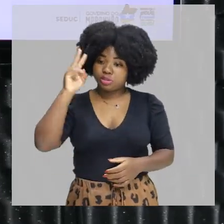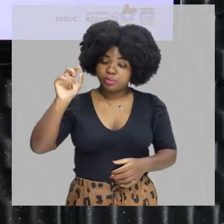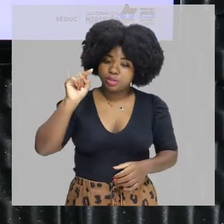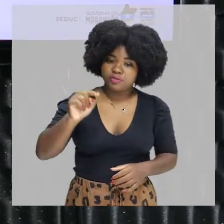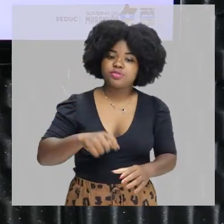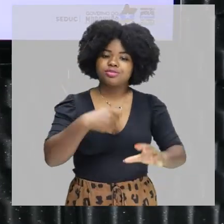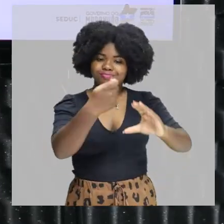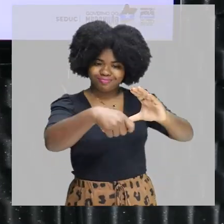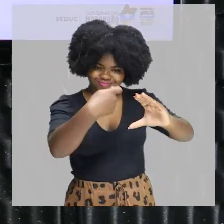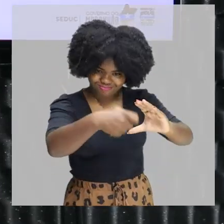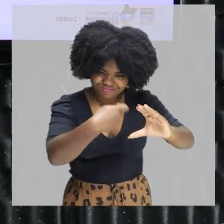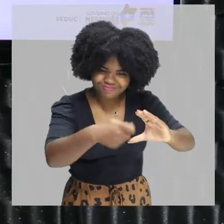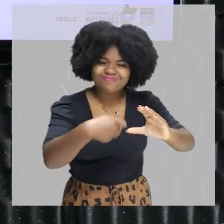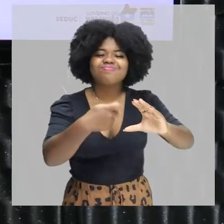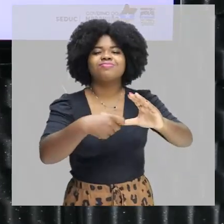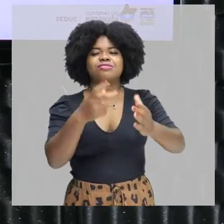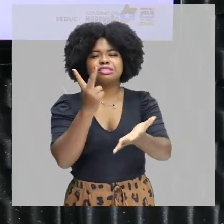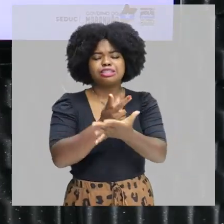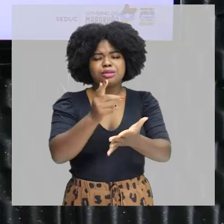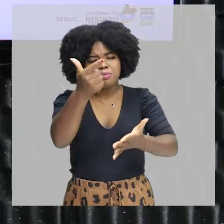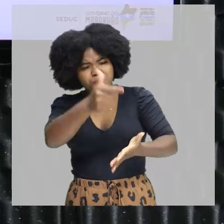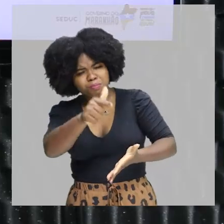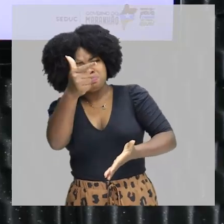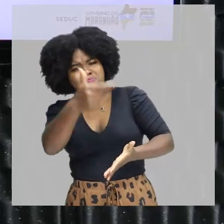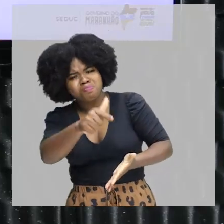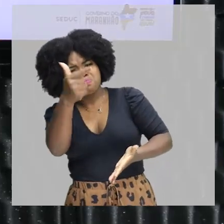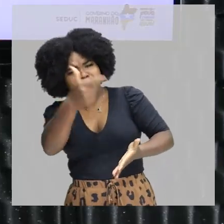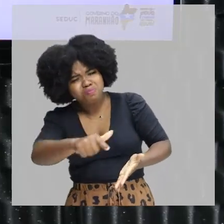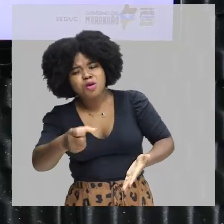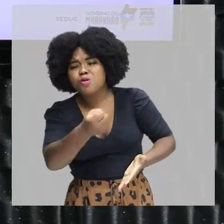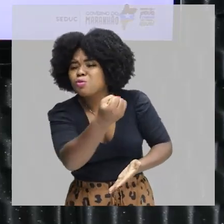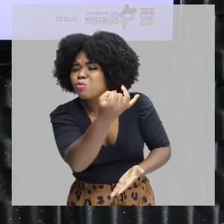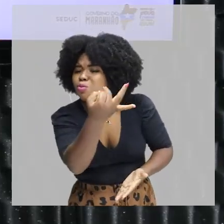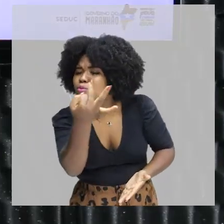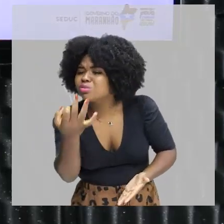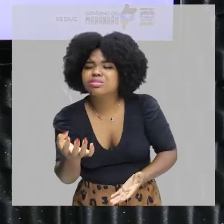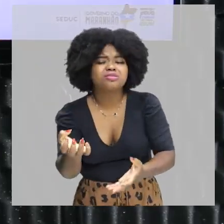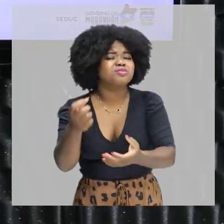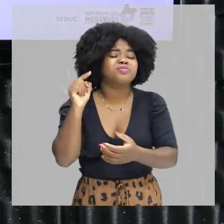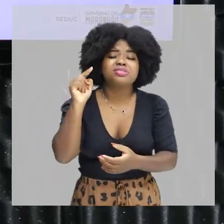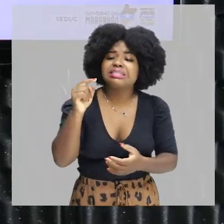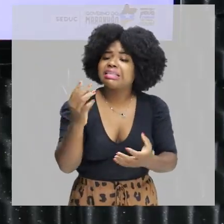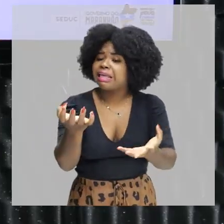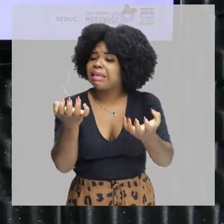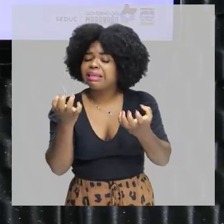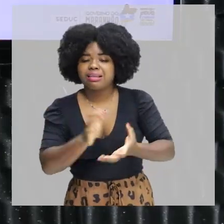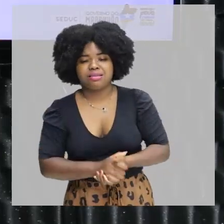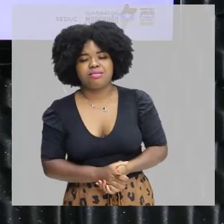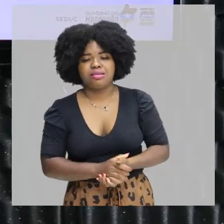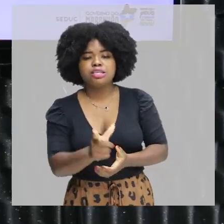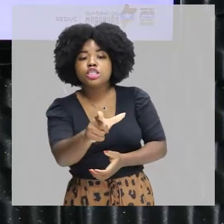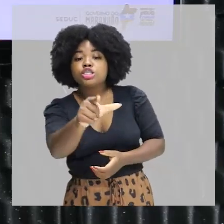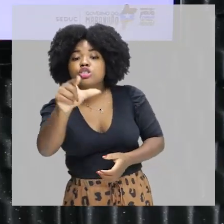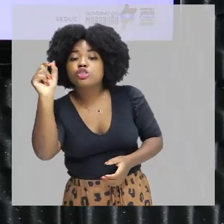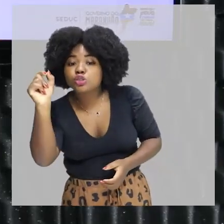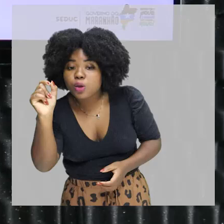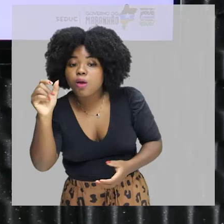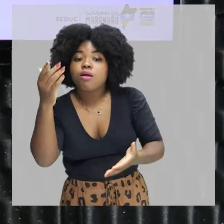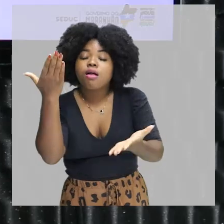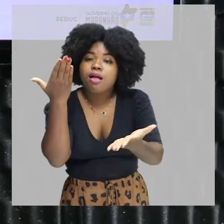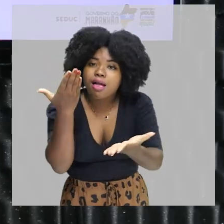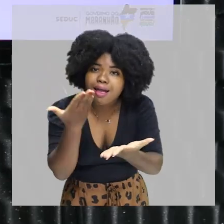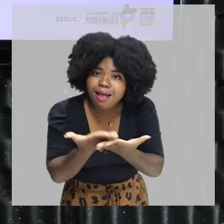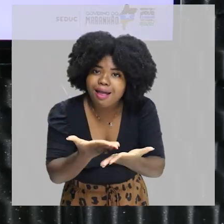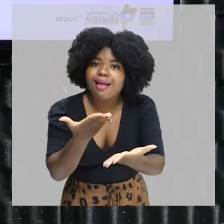Nós não trouxemos todos os verbos, mas trouxemos alguns, aqueles que mais se usam no dia a dia. Prefiram